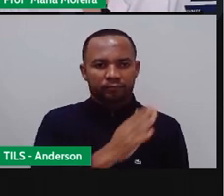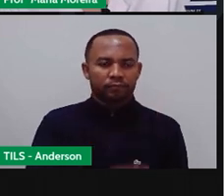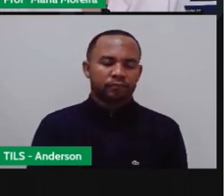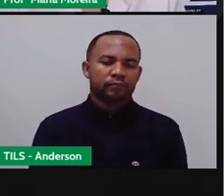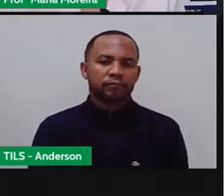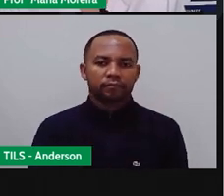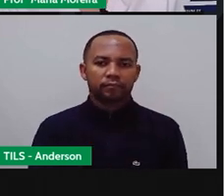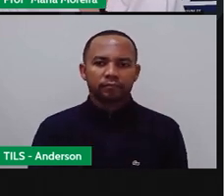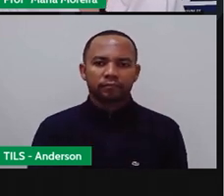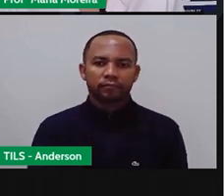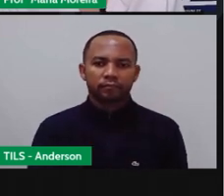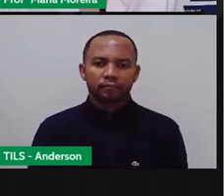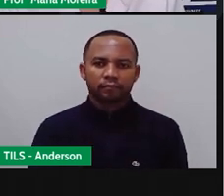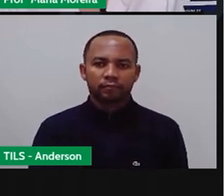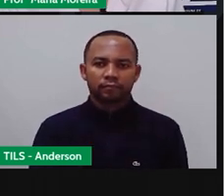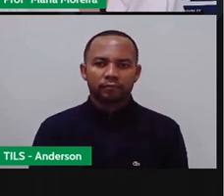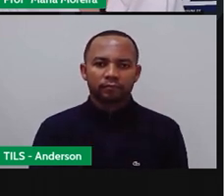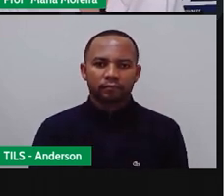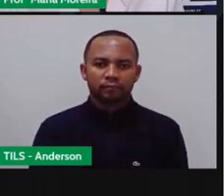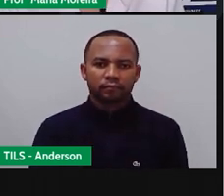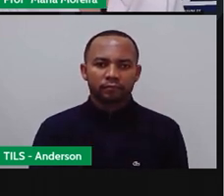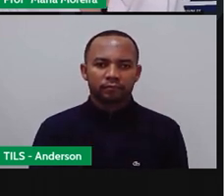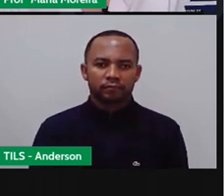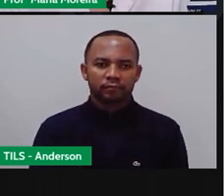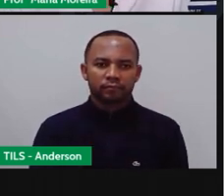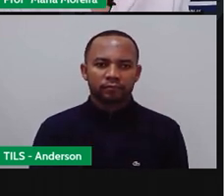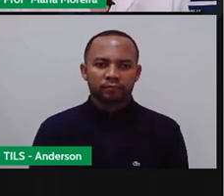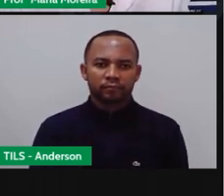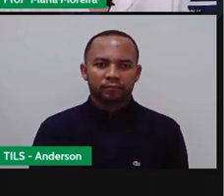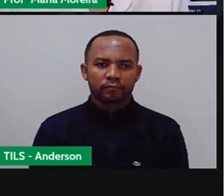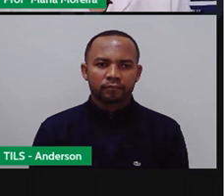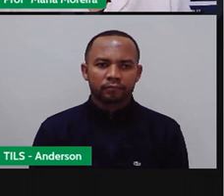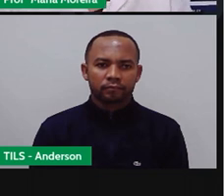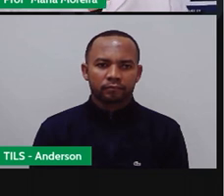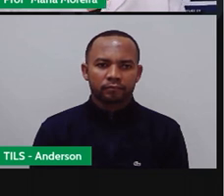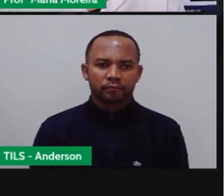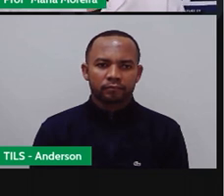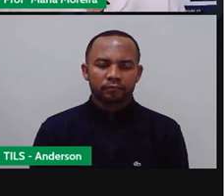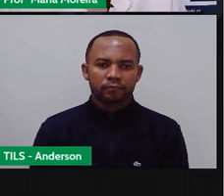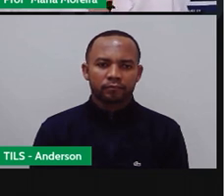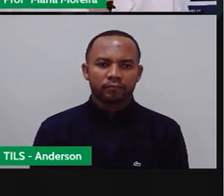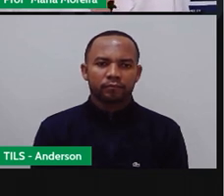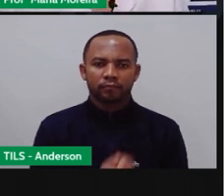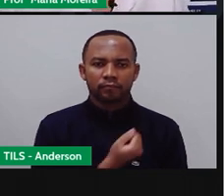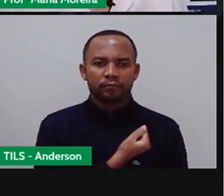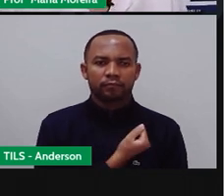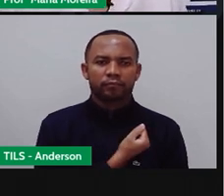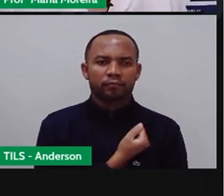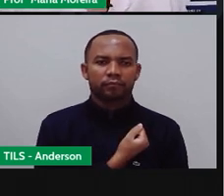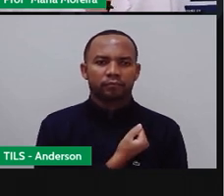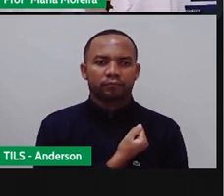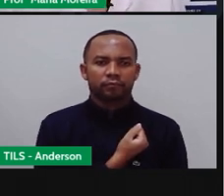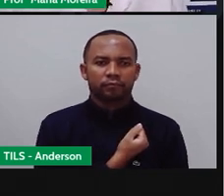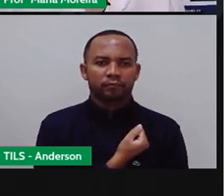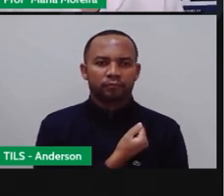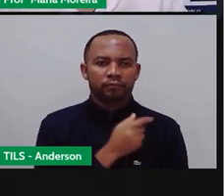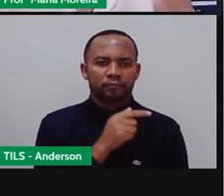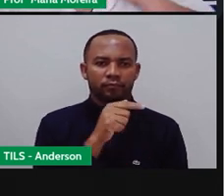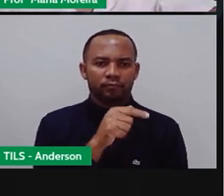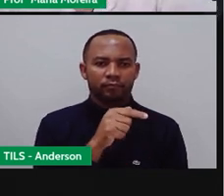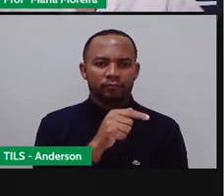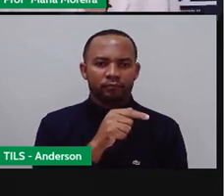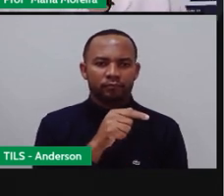aqui ó no finalzinho para o início vamos lá então meu primeiro número 7 mil